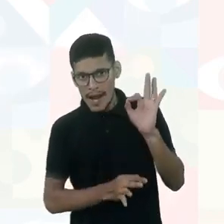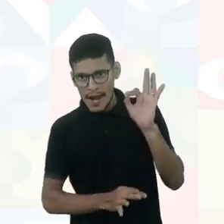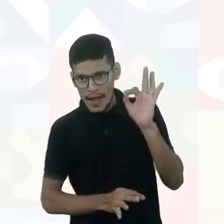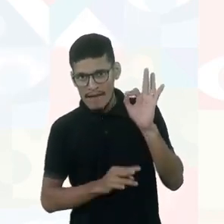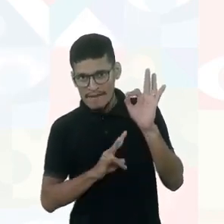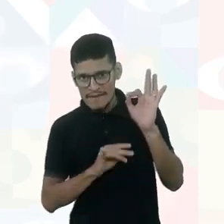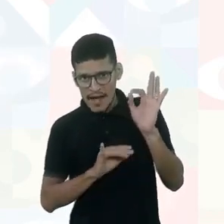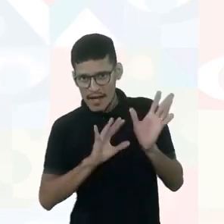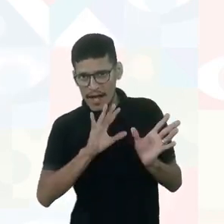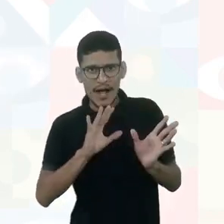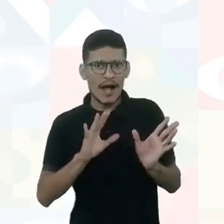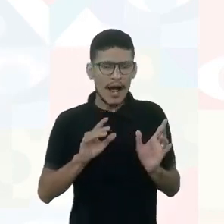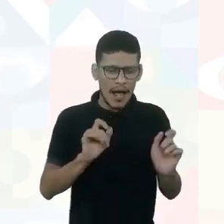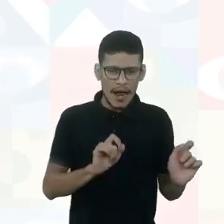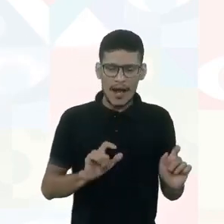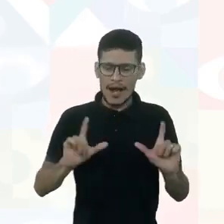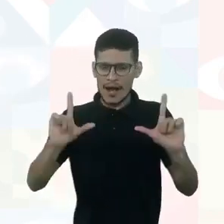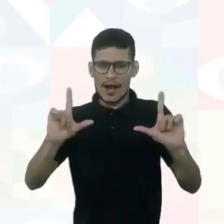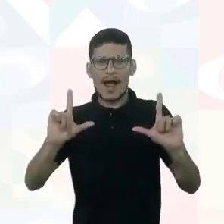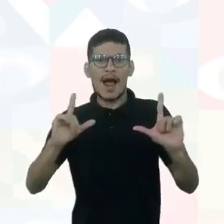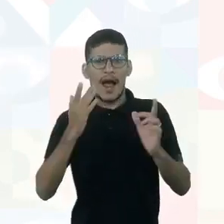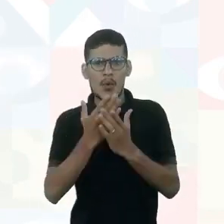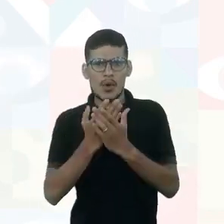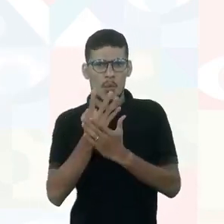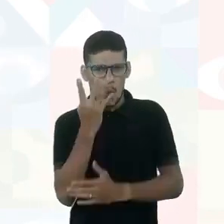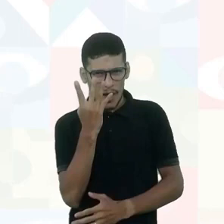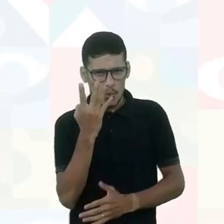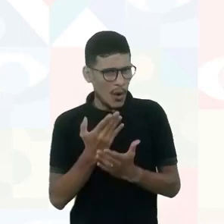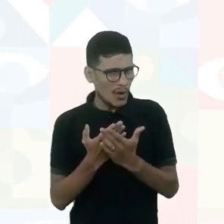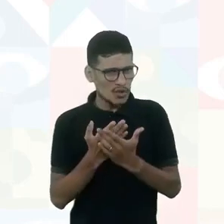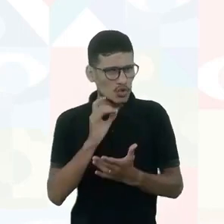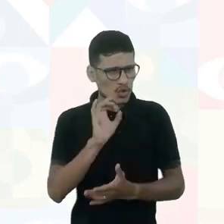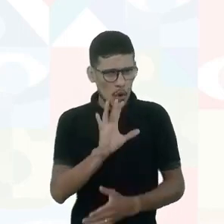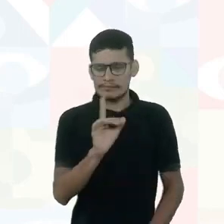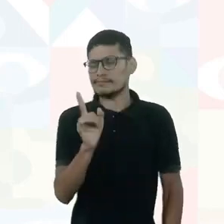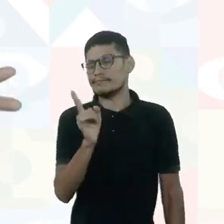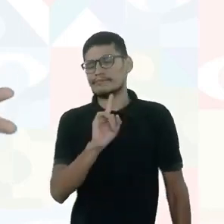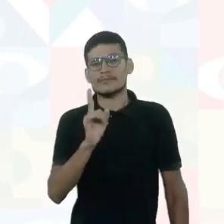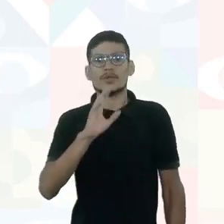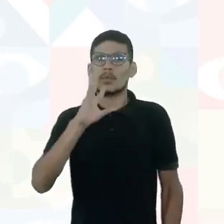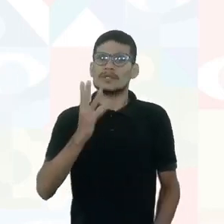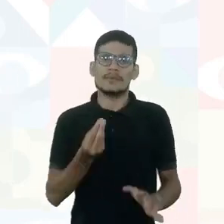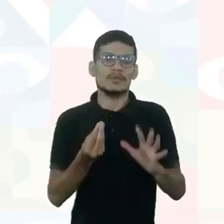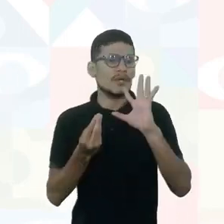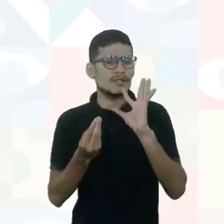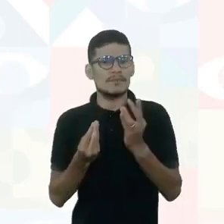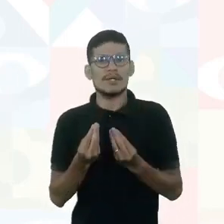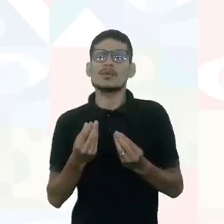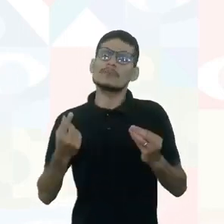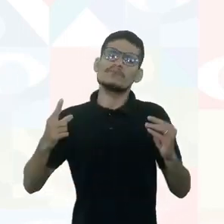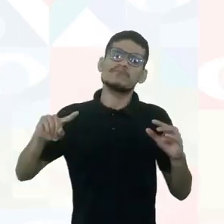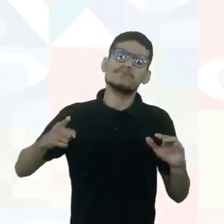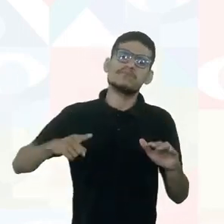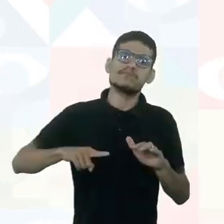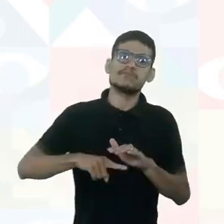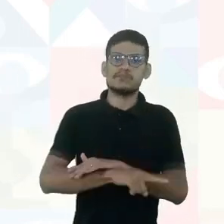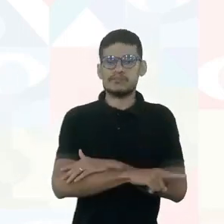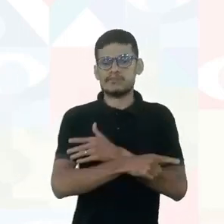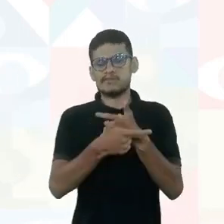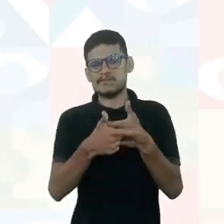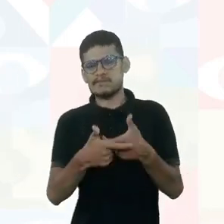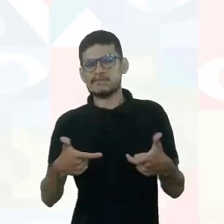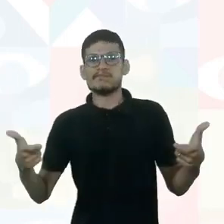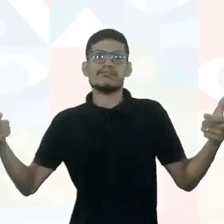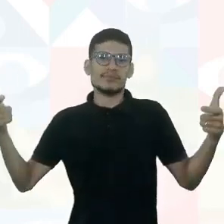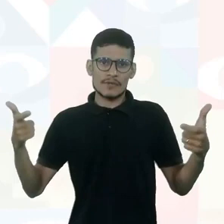aqui apenas em 4 aulas? Claro que não. O conhecimento lá é muito mais abrangente. E aí, vamos